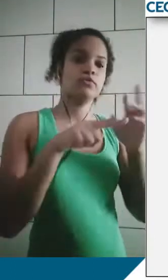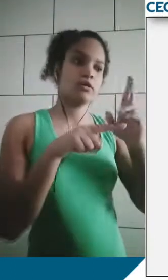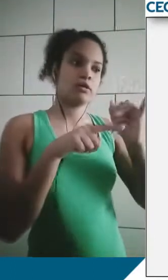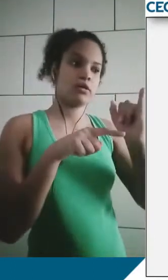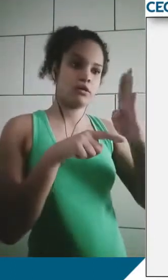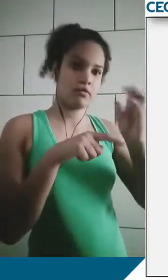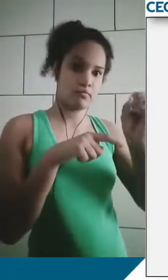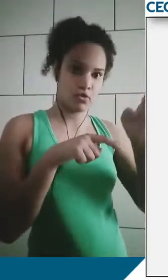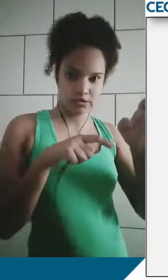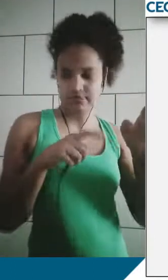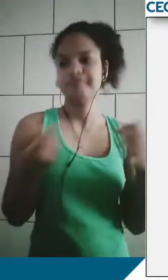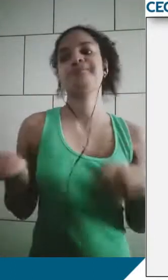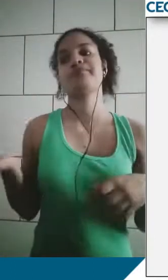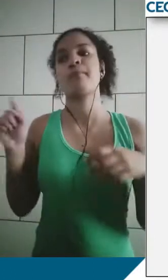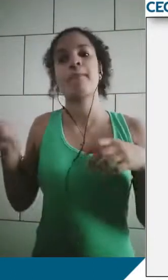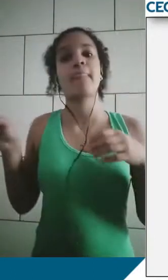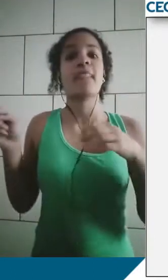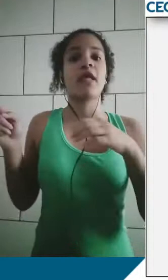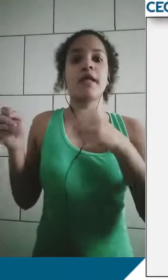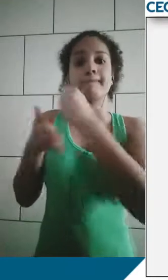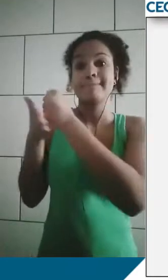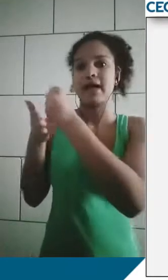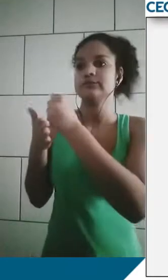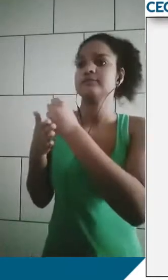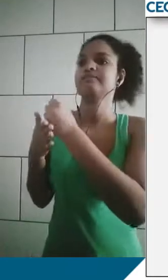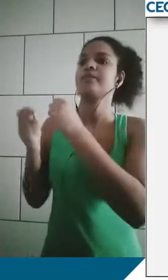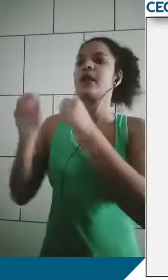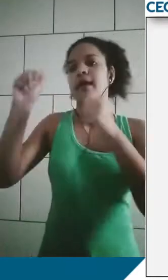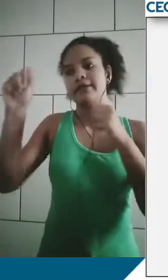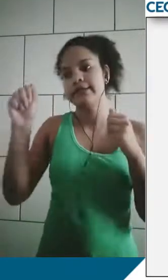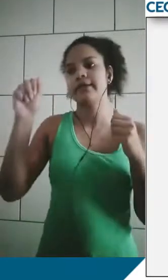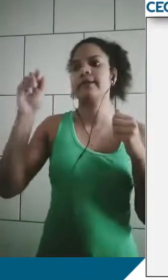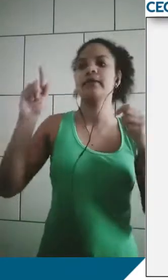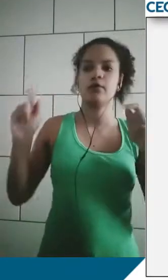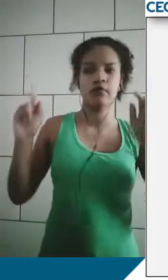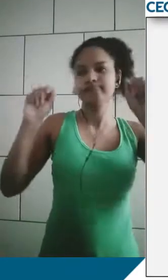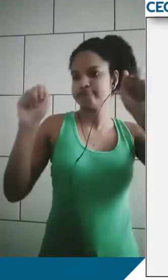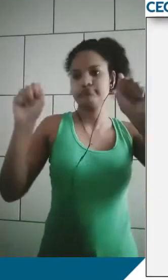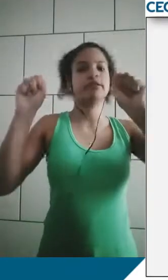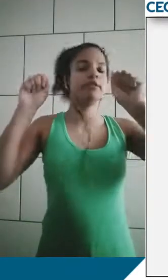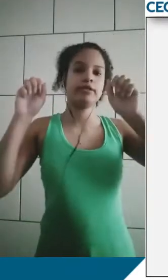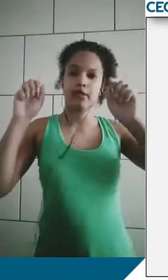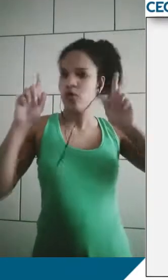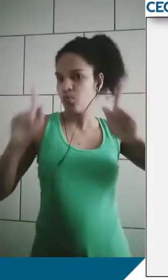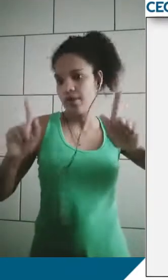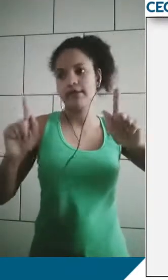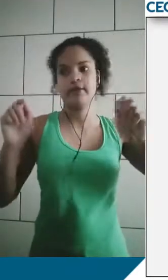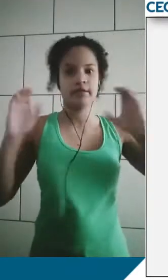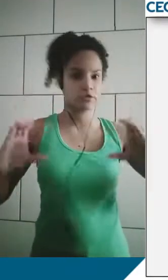As bases nitrogenadas podem ser adenina, guanina e citosina, comum para os dois tipos de ácidos nucleicos,